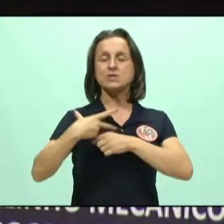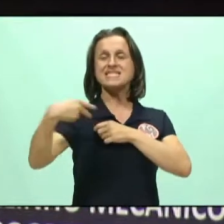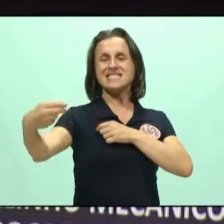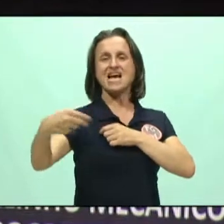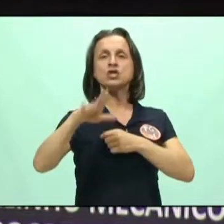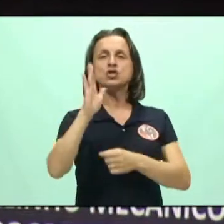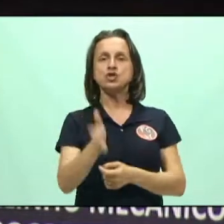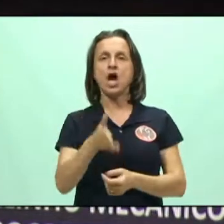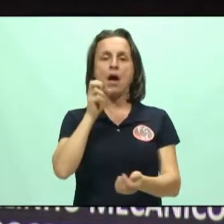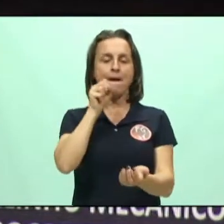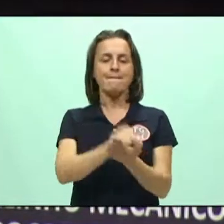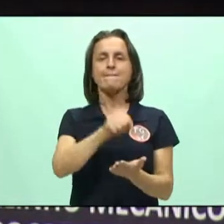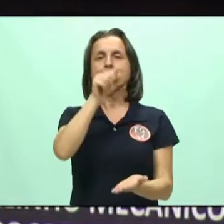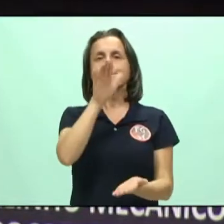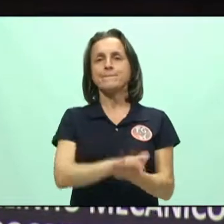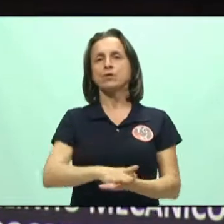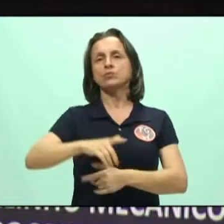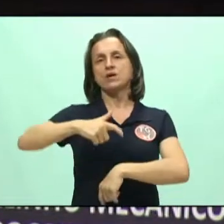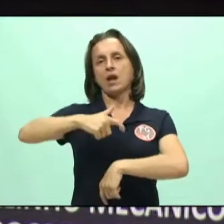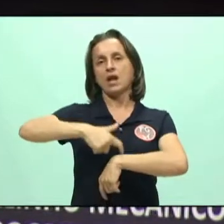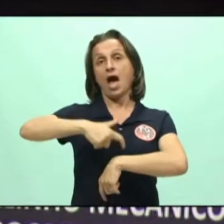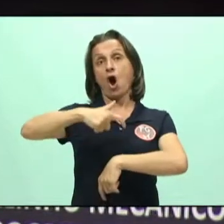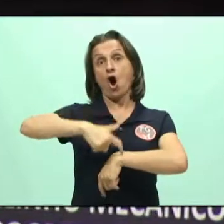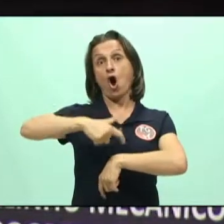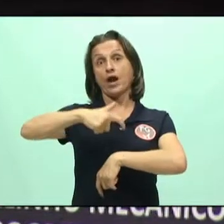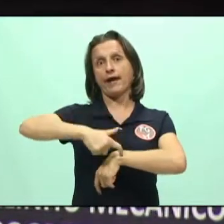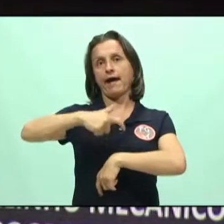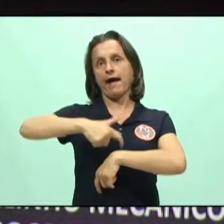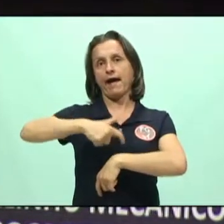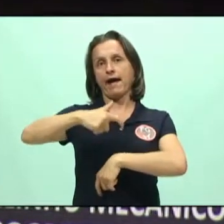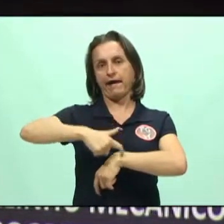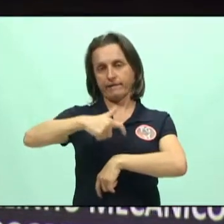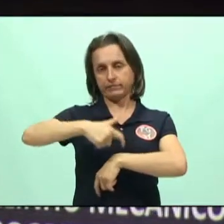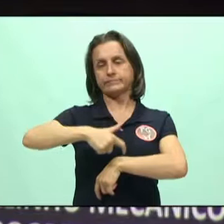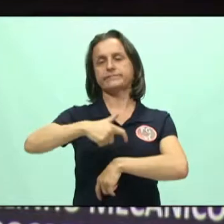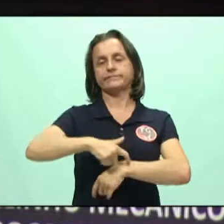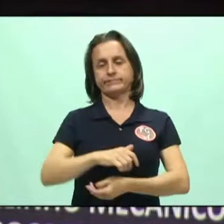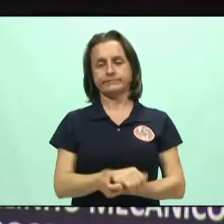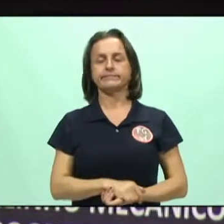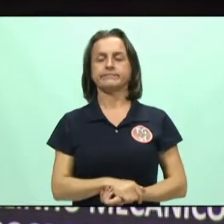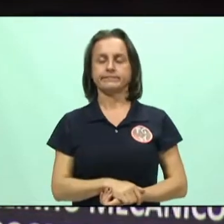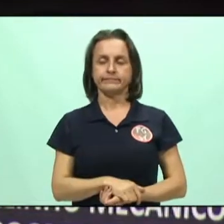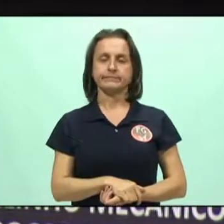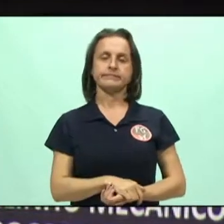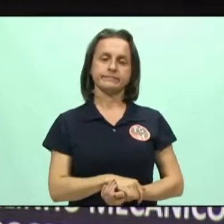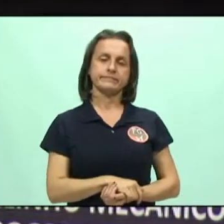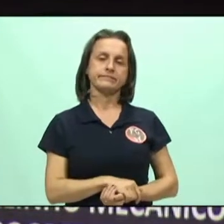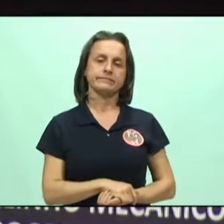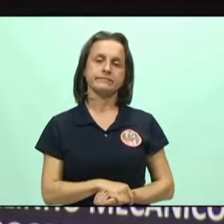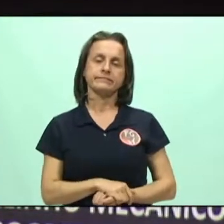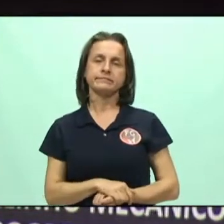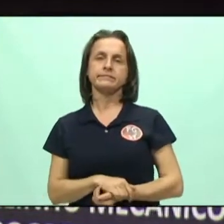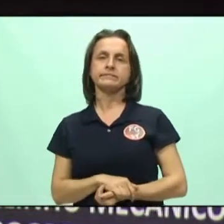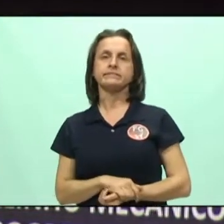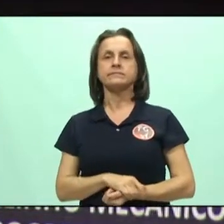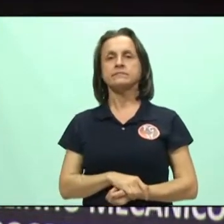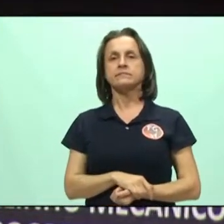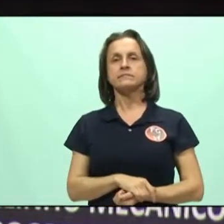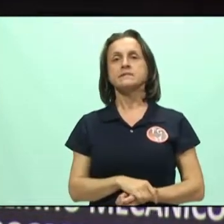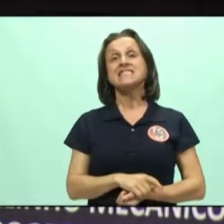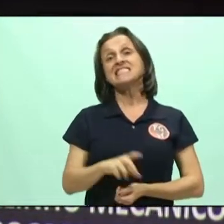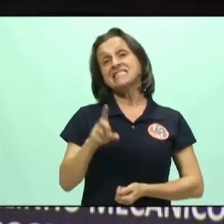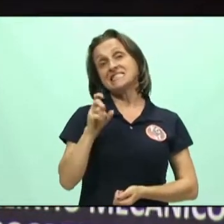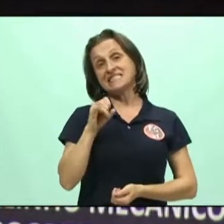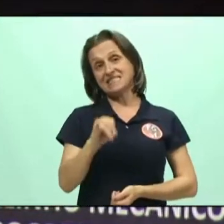assim se não colocar as zonas o agente de trânsito foi uma atribuição dada ao agente transferir passar